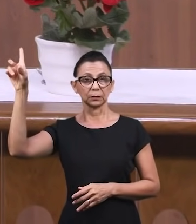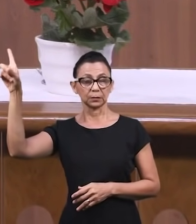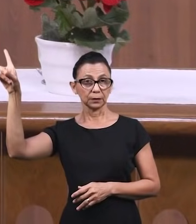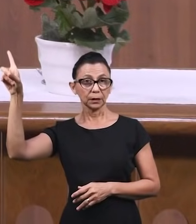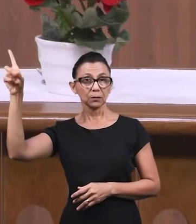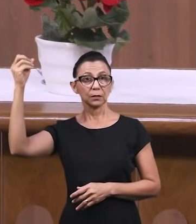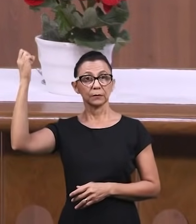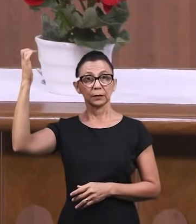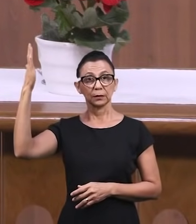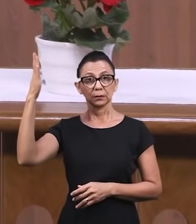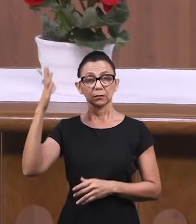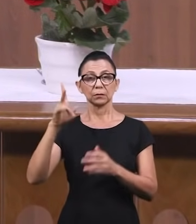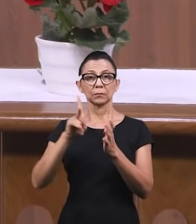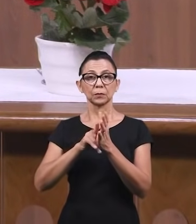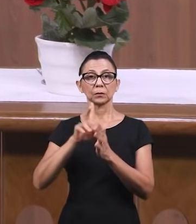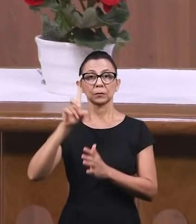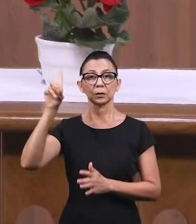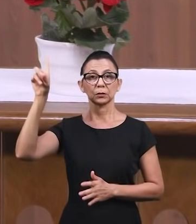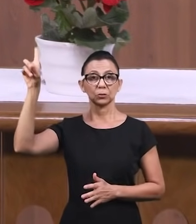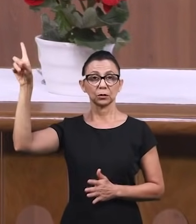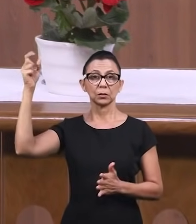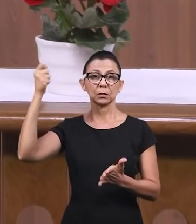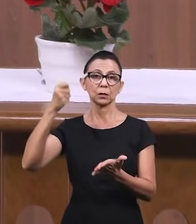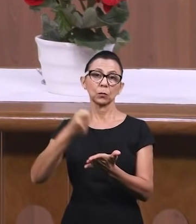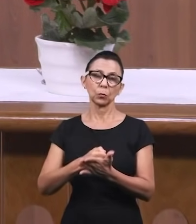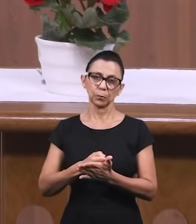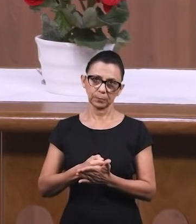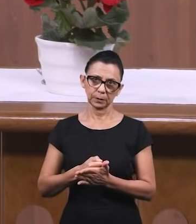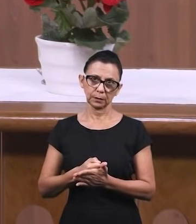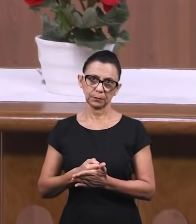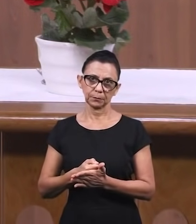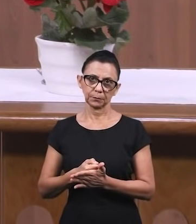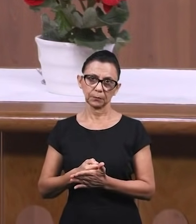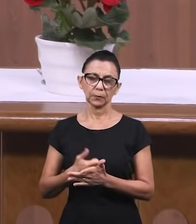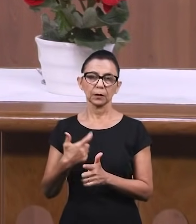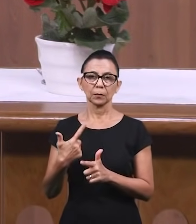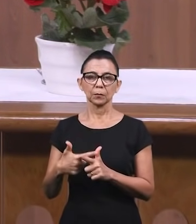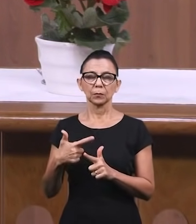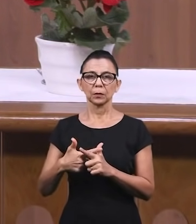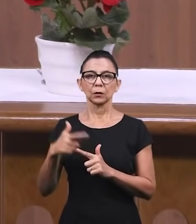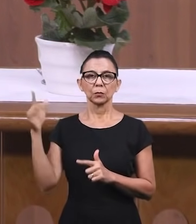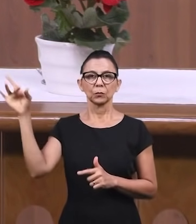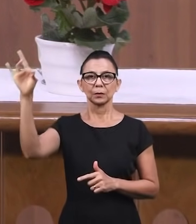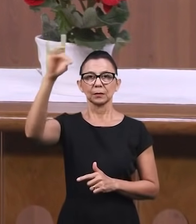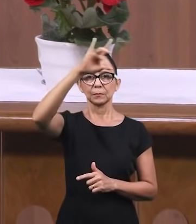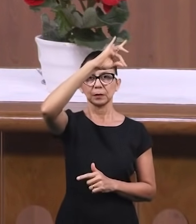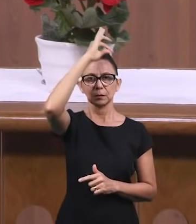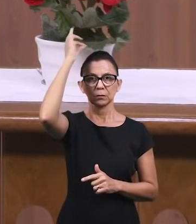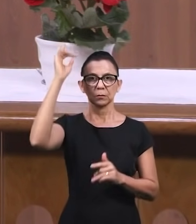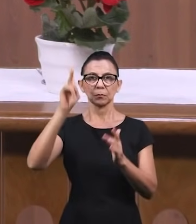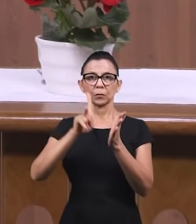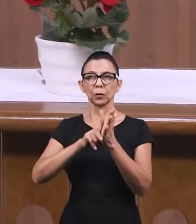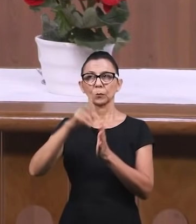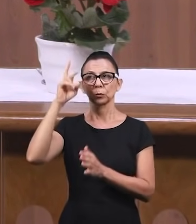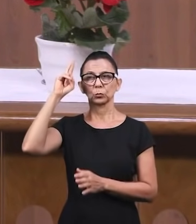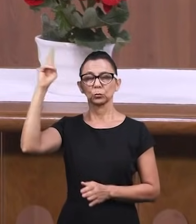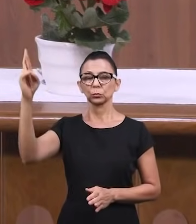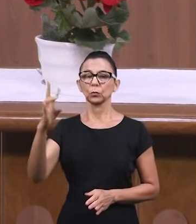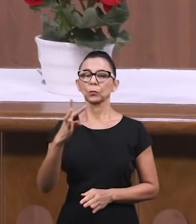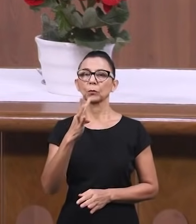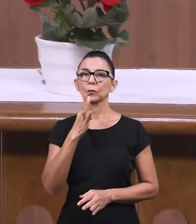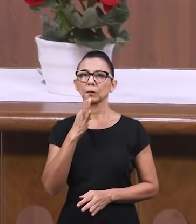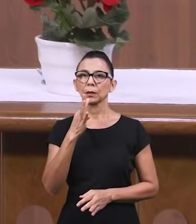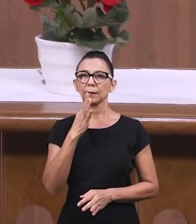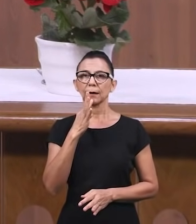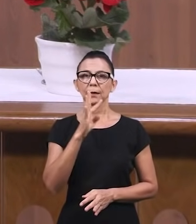porque o Espírito do Senhor, ele nos vê, ele nos conhece. E o Senhor